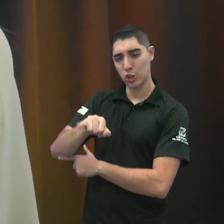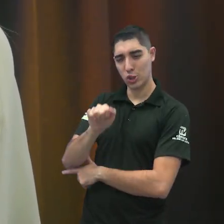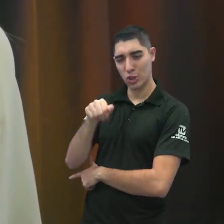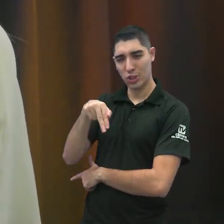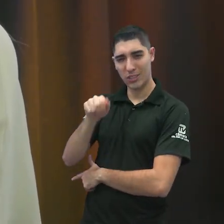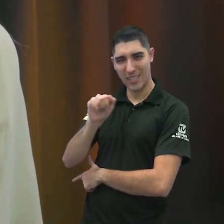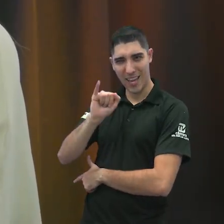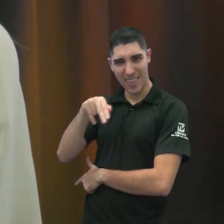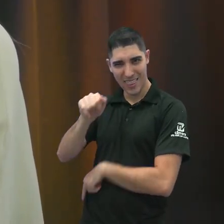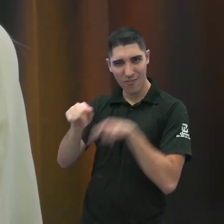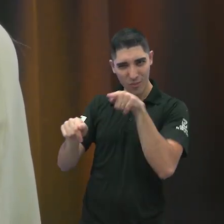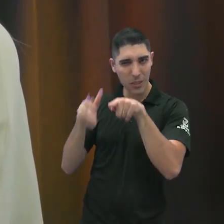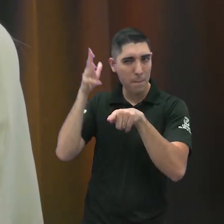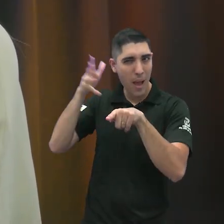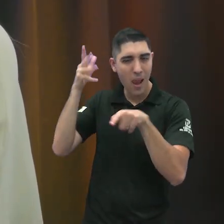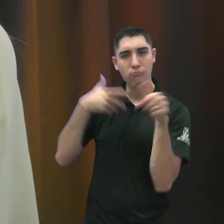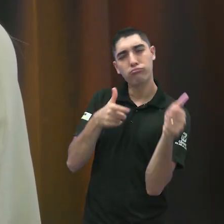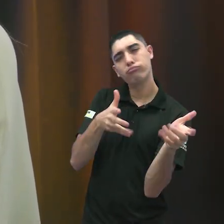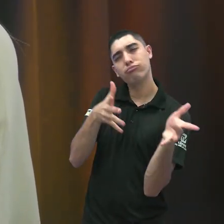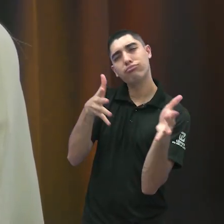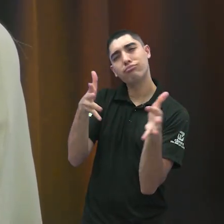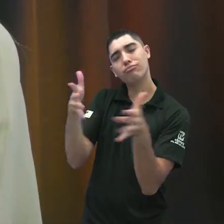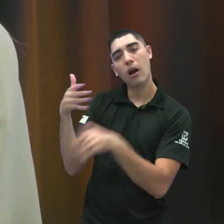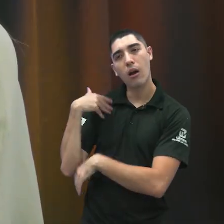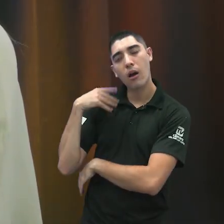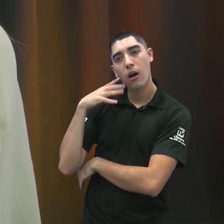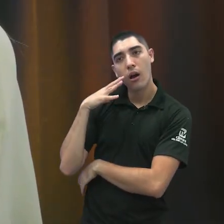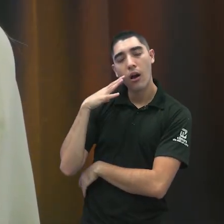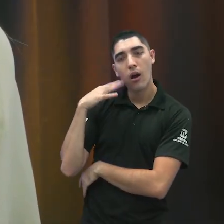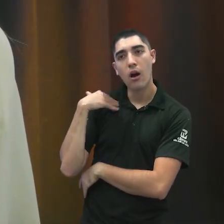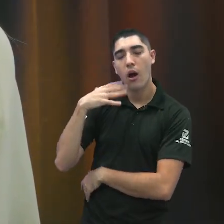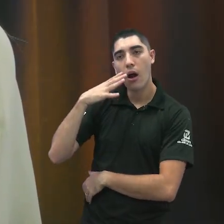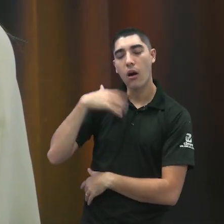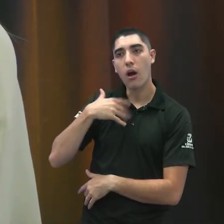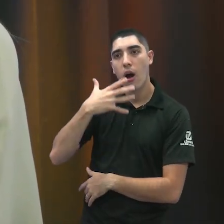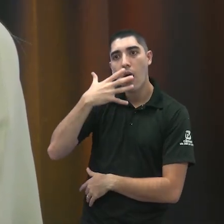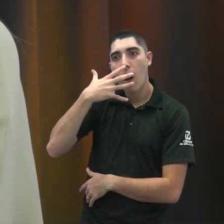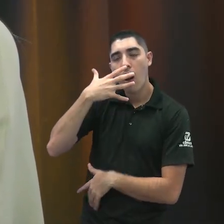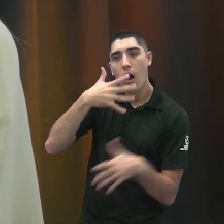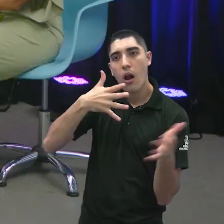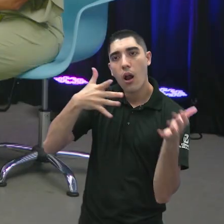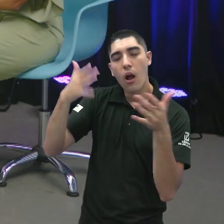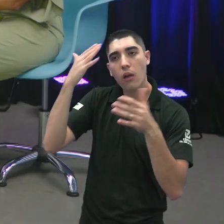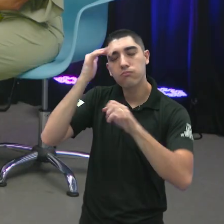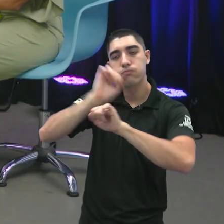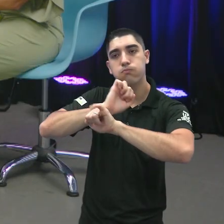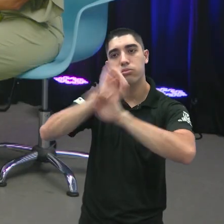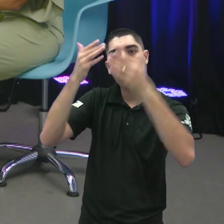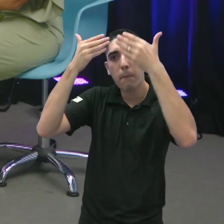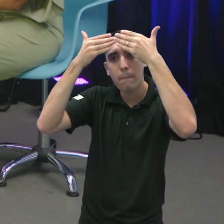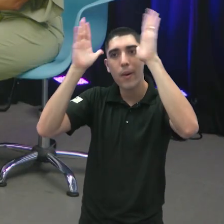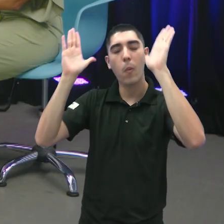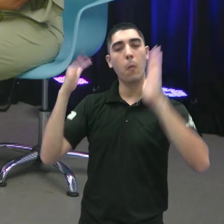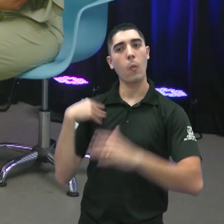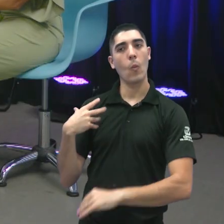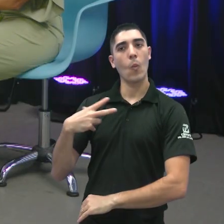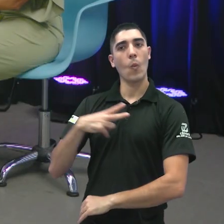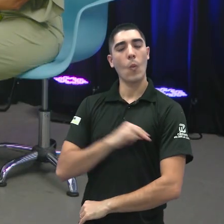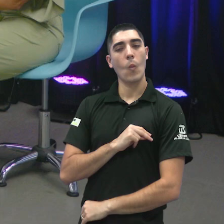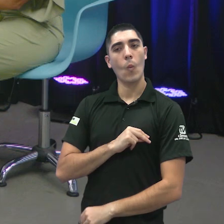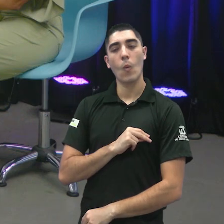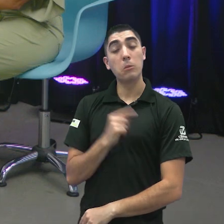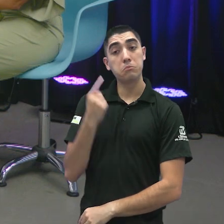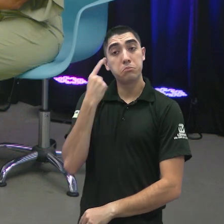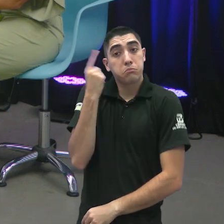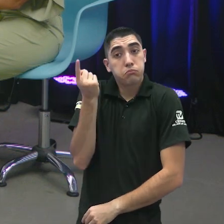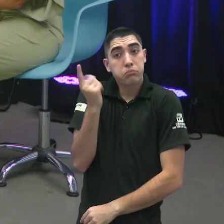eu já tive essa expansão nesse momento que ela trouxe esse conhecimento, né? Mas é interessante o quanto, né, a